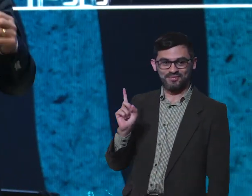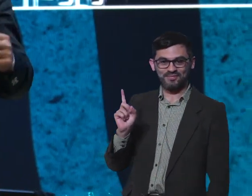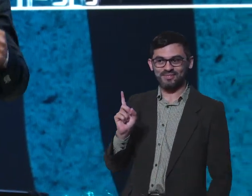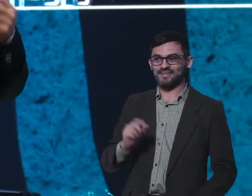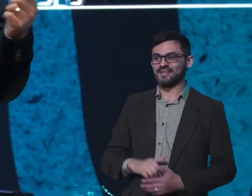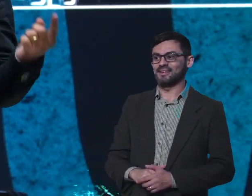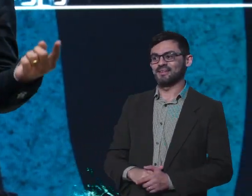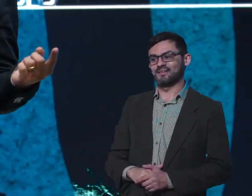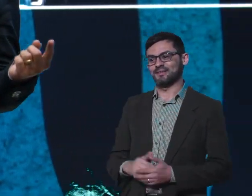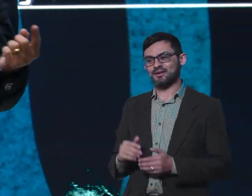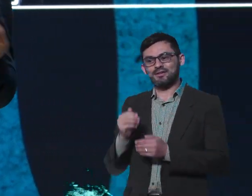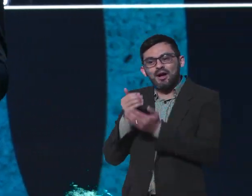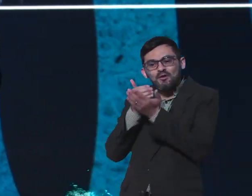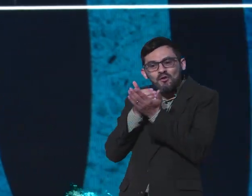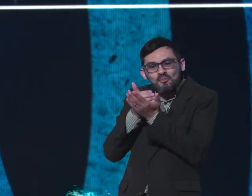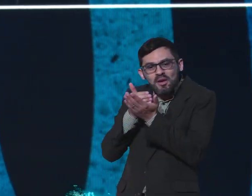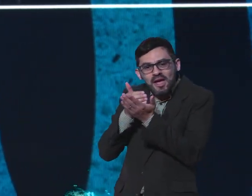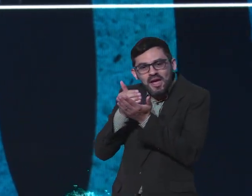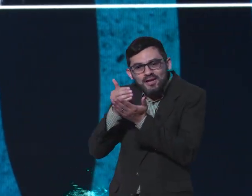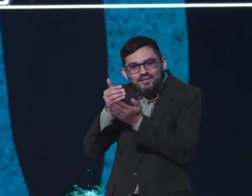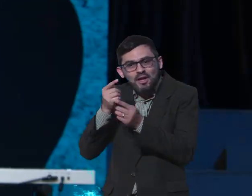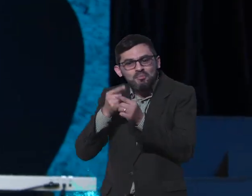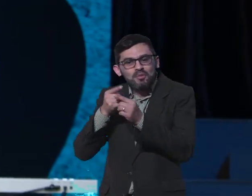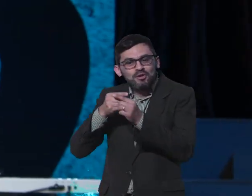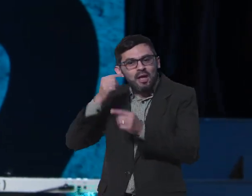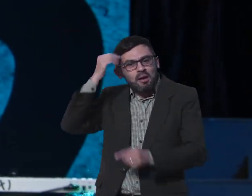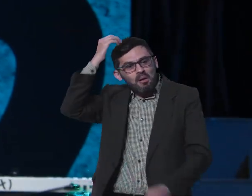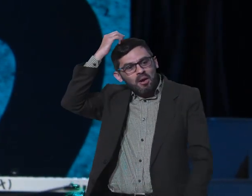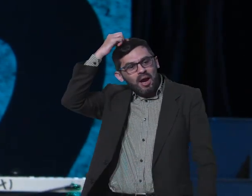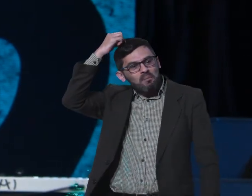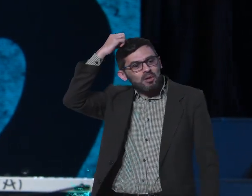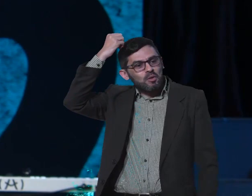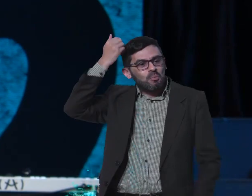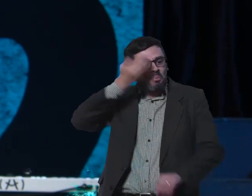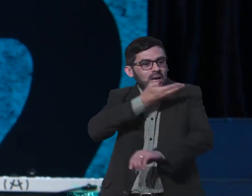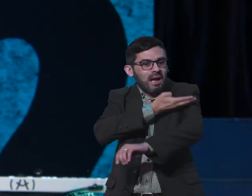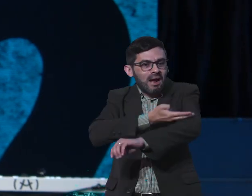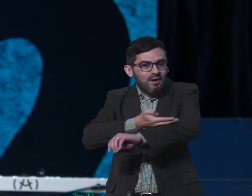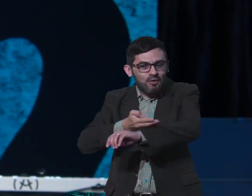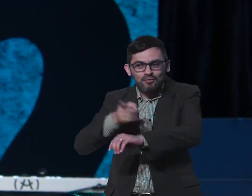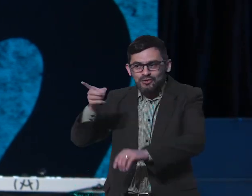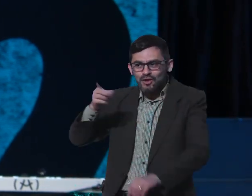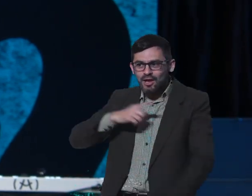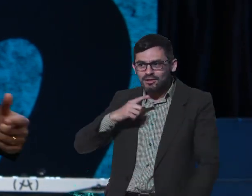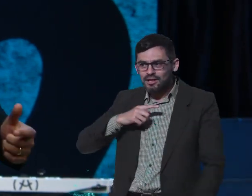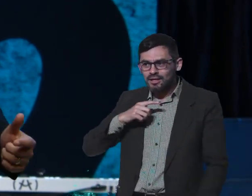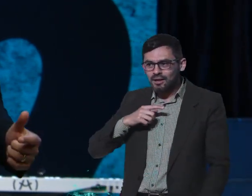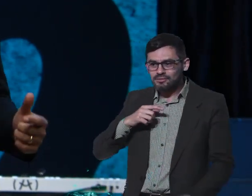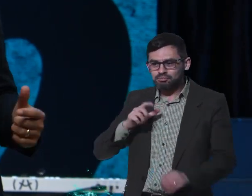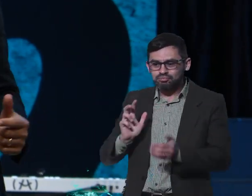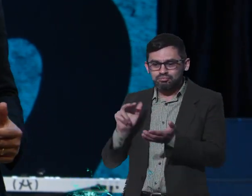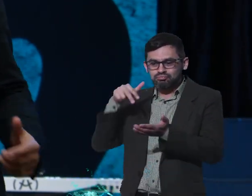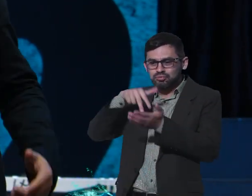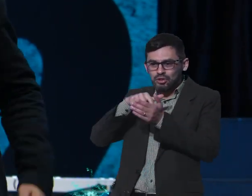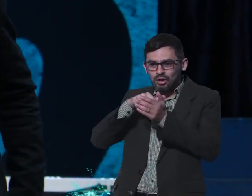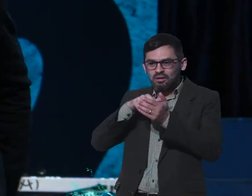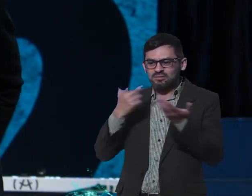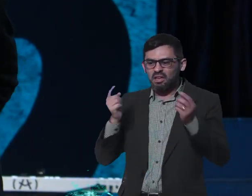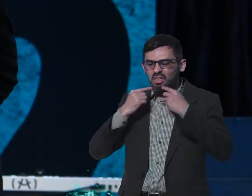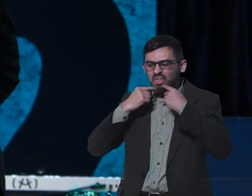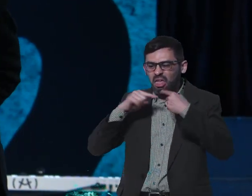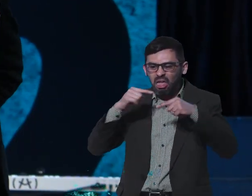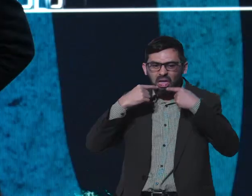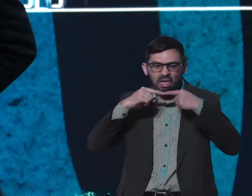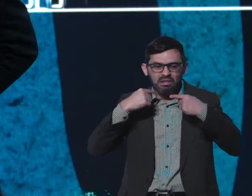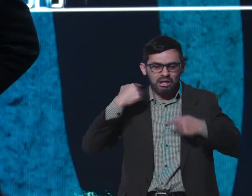A mamãe é idosa, porque ela tem poucos cabelos brancos. Você, quando levanta da cama, já levanta reclamando